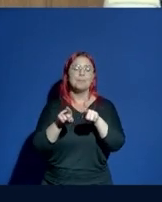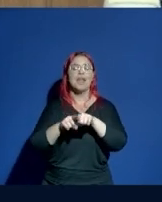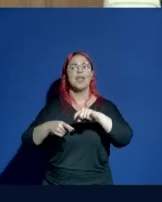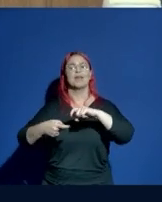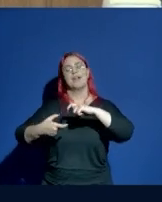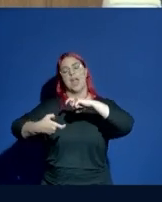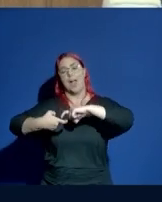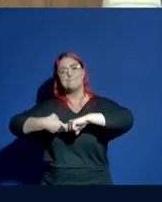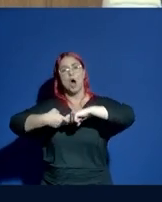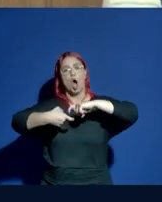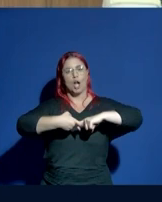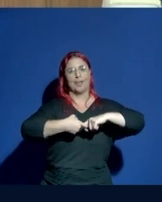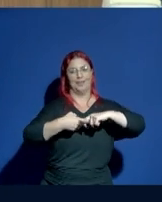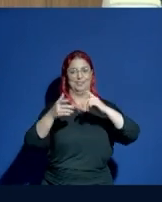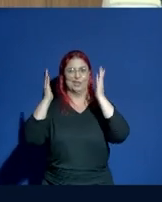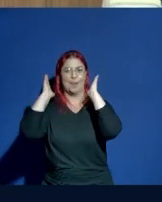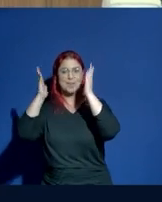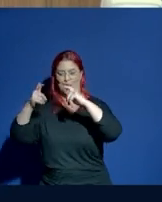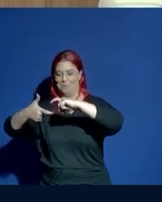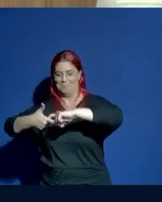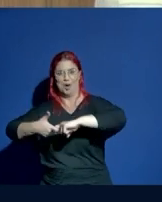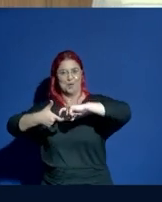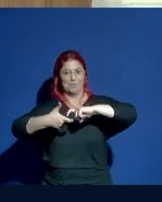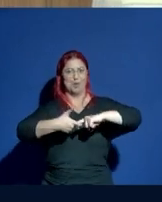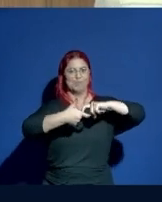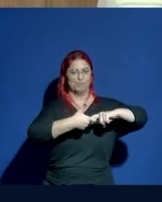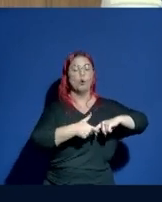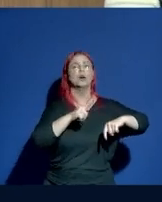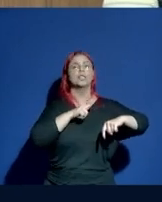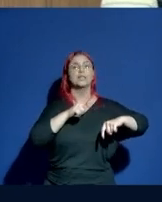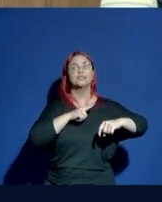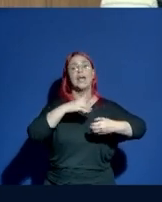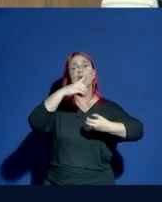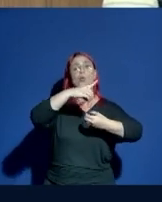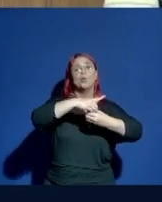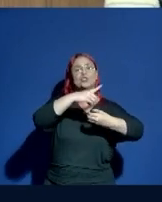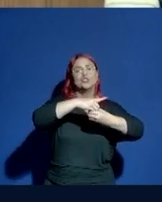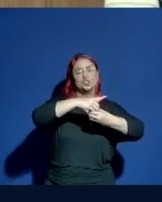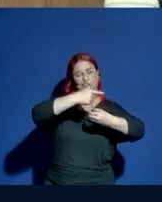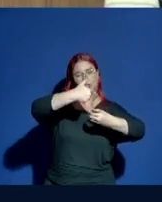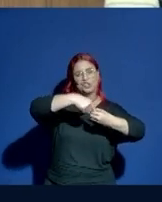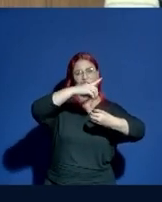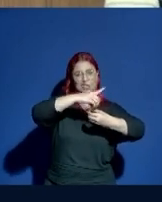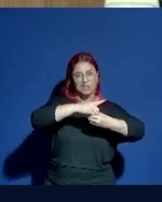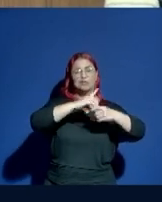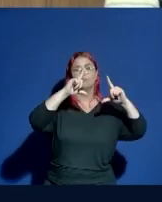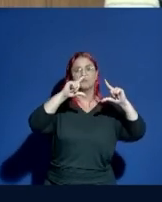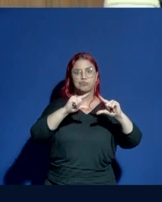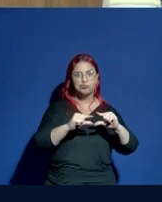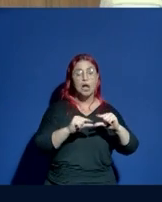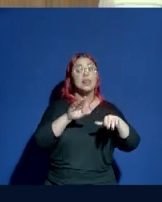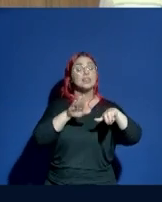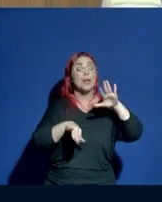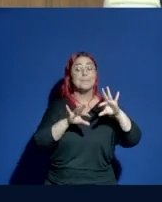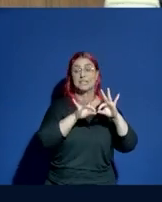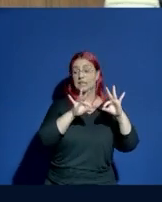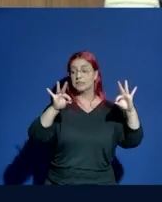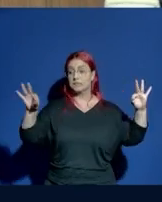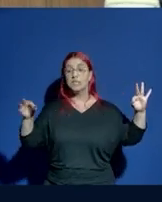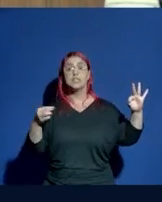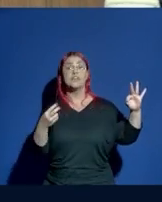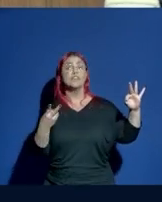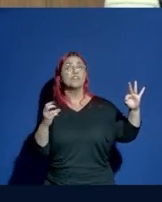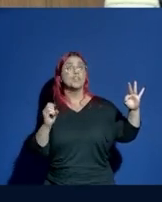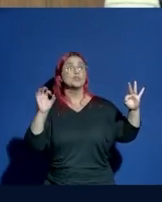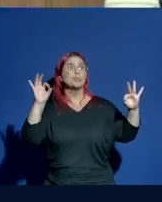que também tem todo um potencial de redução de diesel dependendo da Rota e até 25% de economia